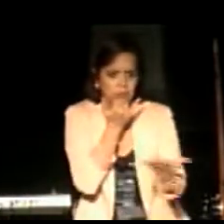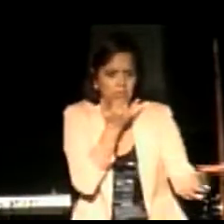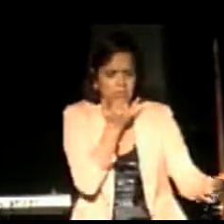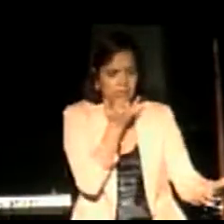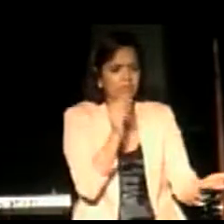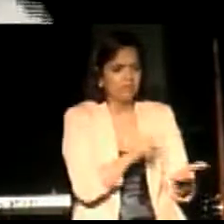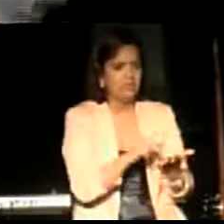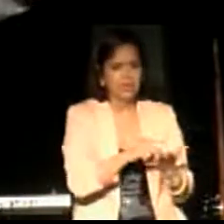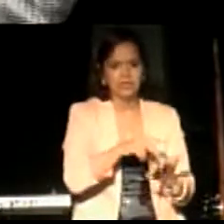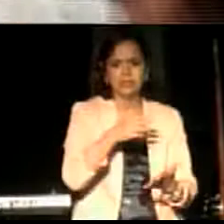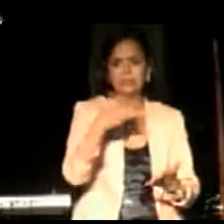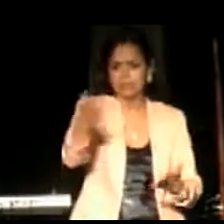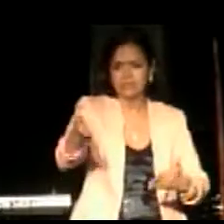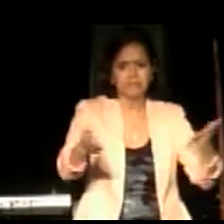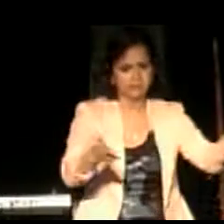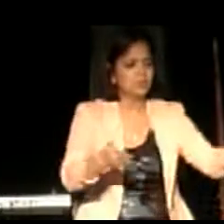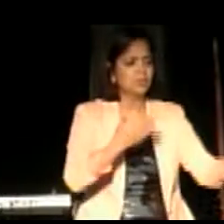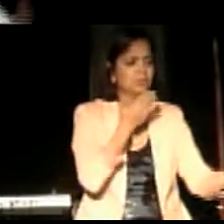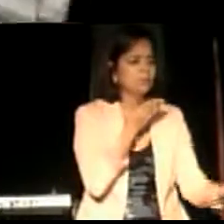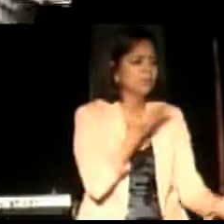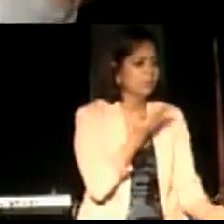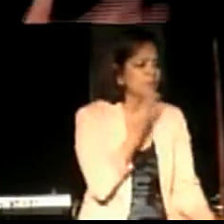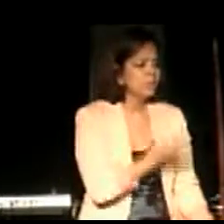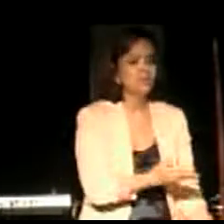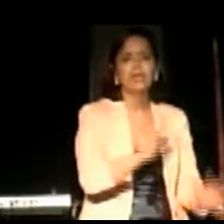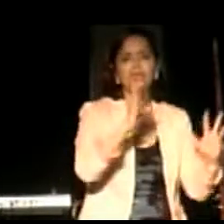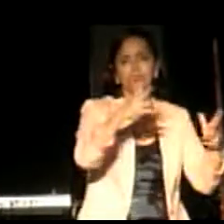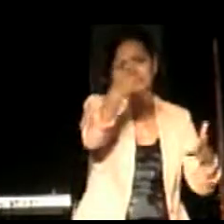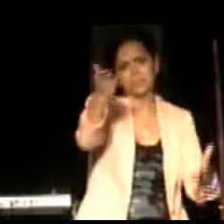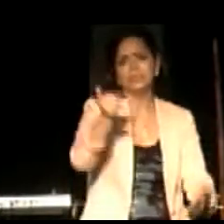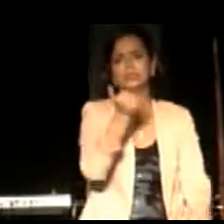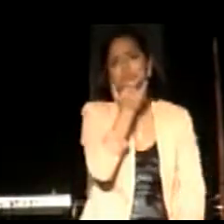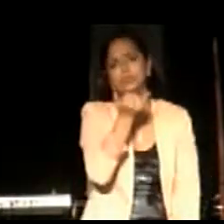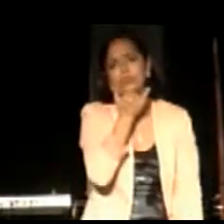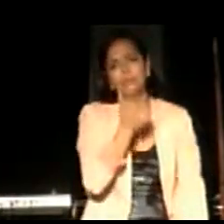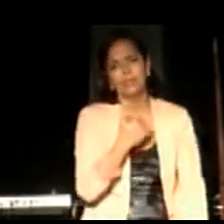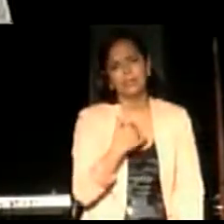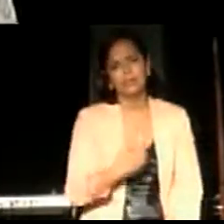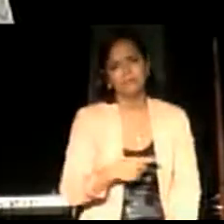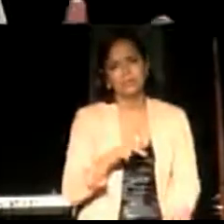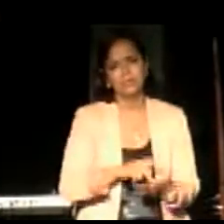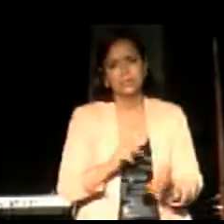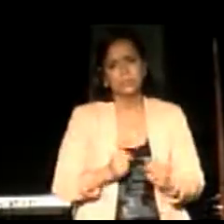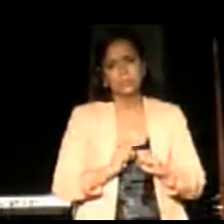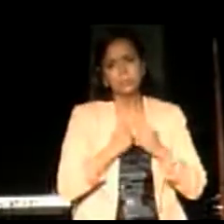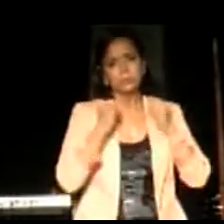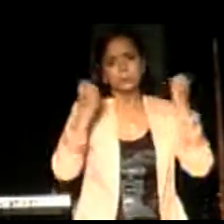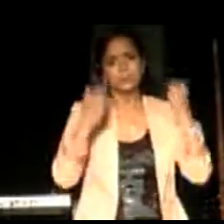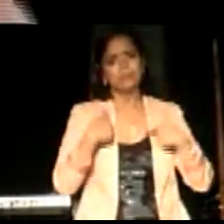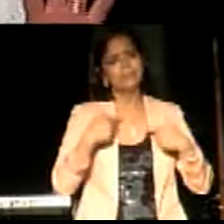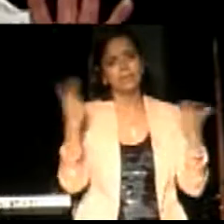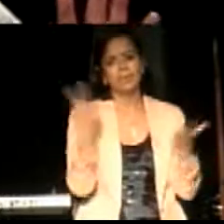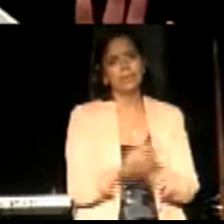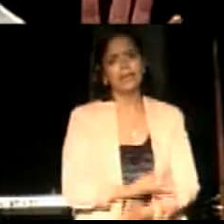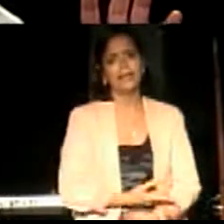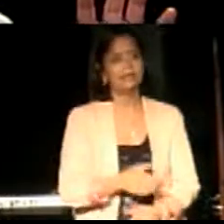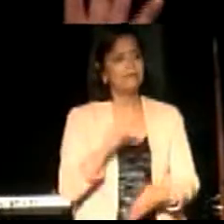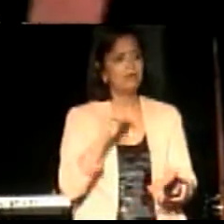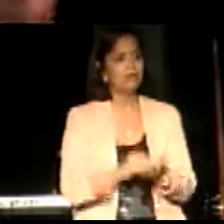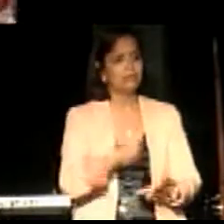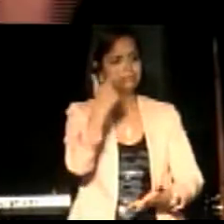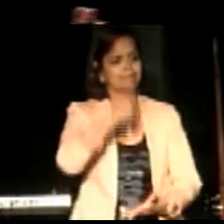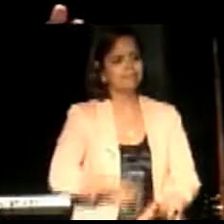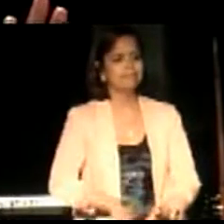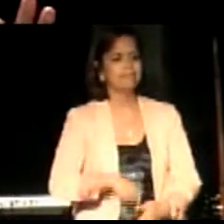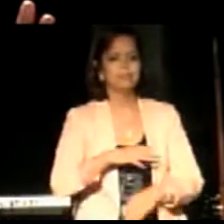publicamente ao Átila, ao Renato, ao Reginaldo e ao Paulinho. Então, eu reagi assim, sem mansidão. Quer